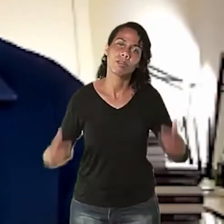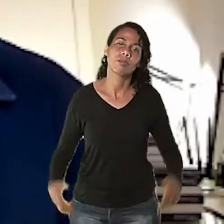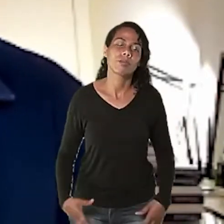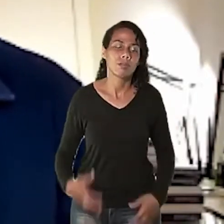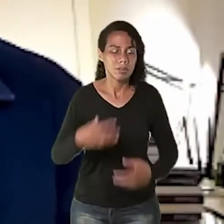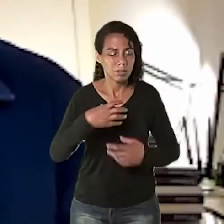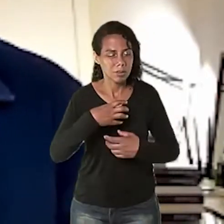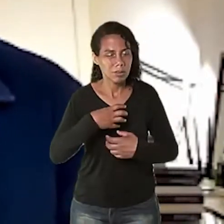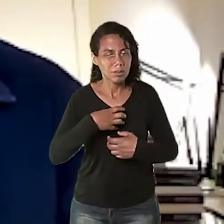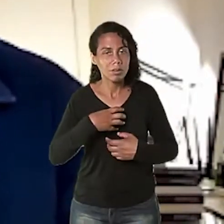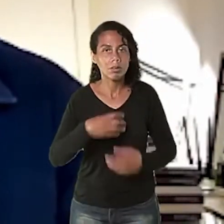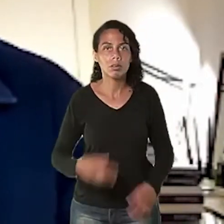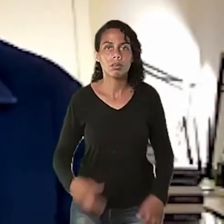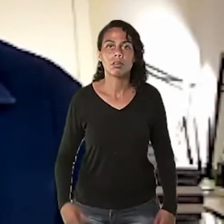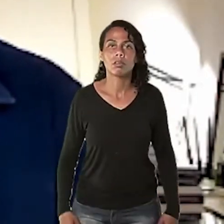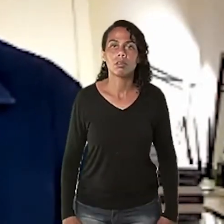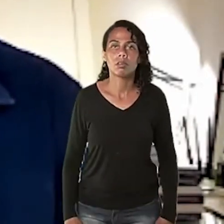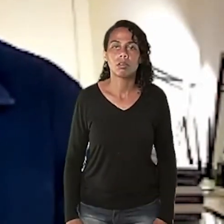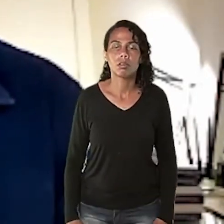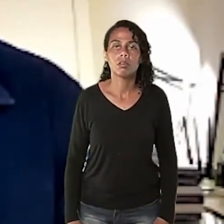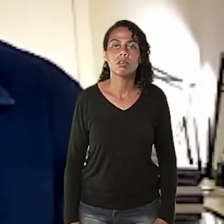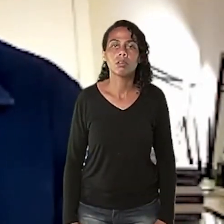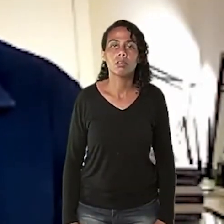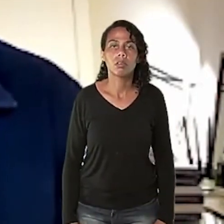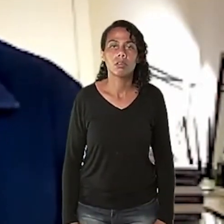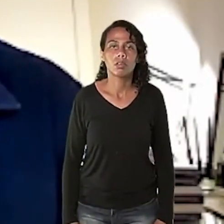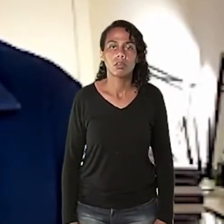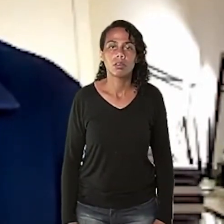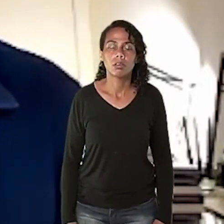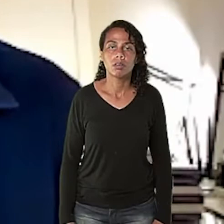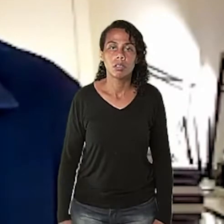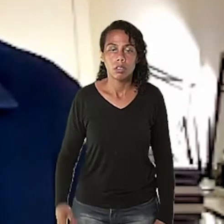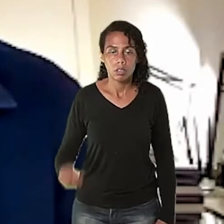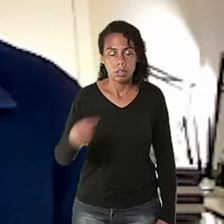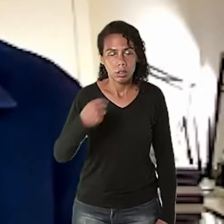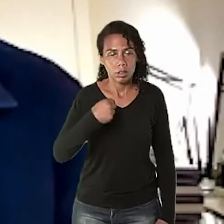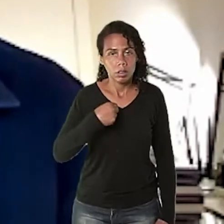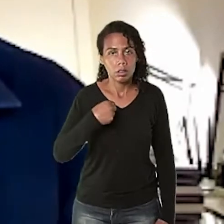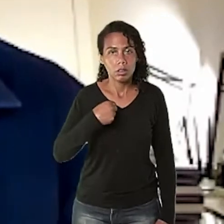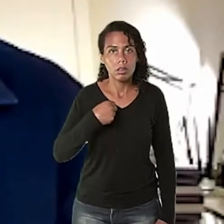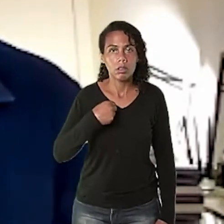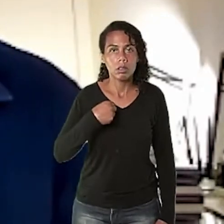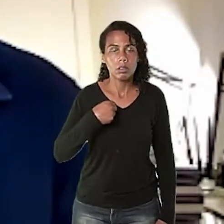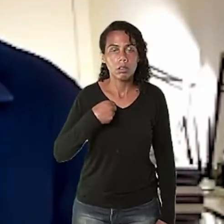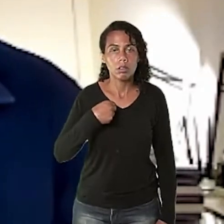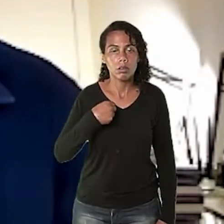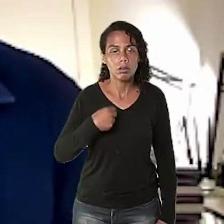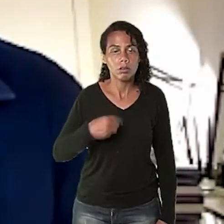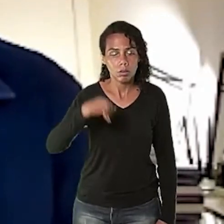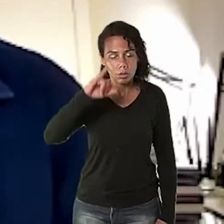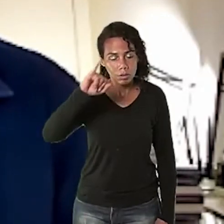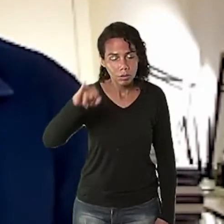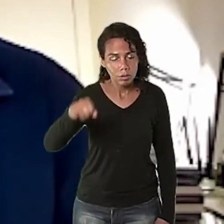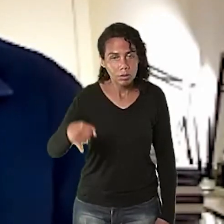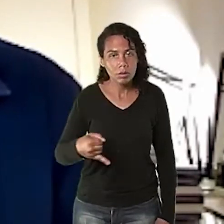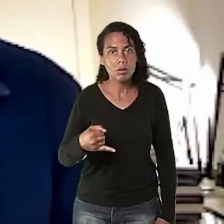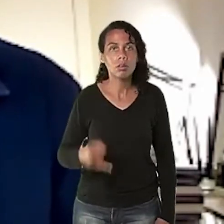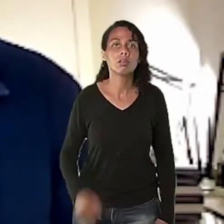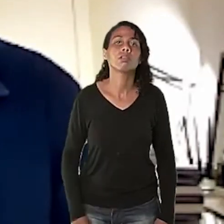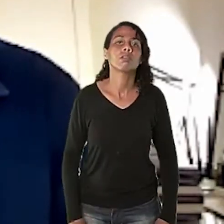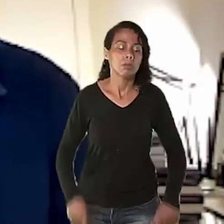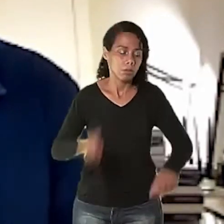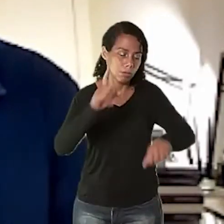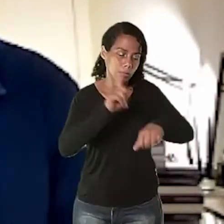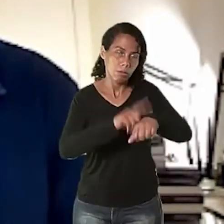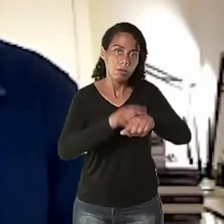dessa disponibilidade, né? Dessa abertura para o desconhecido e para a aventura e para a exploração, né?